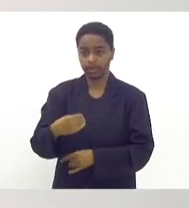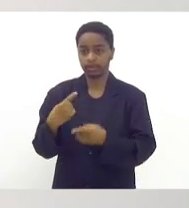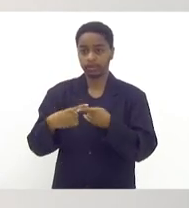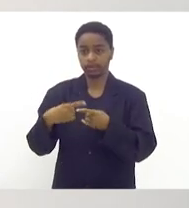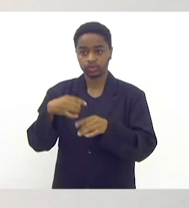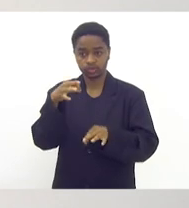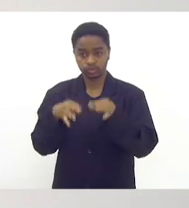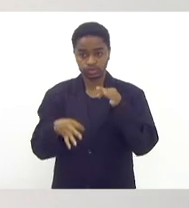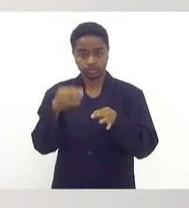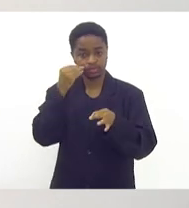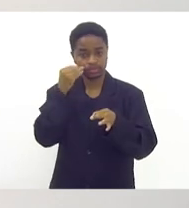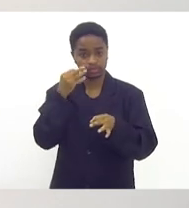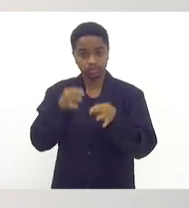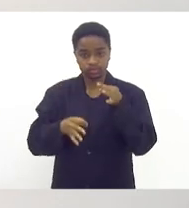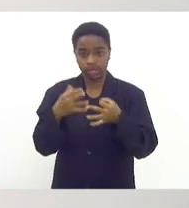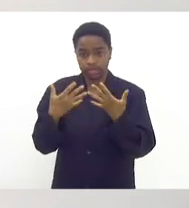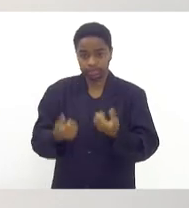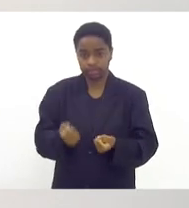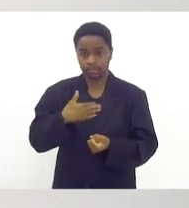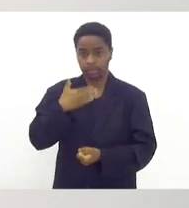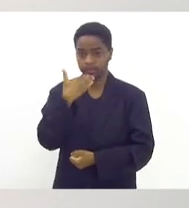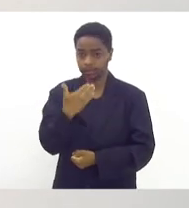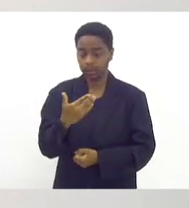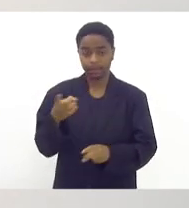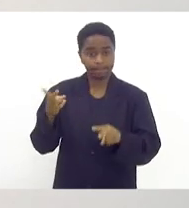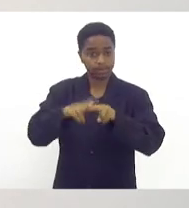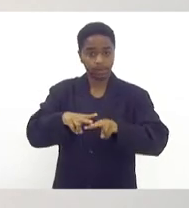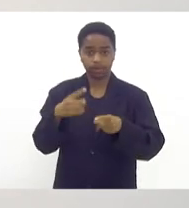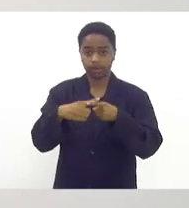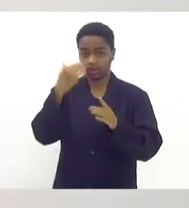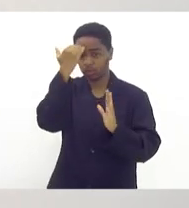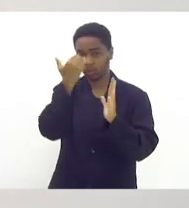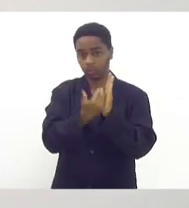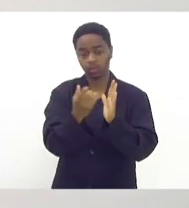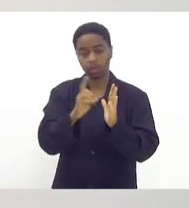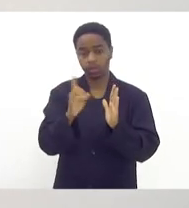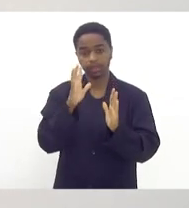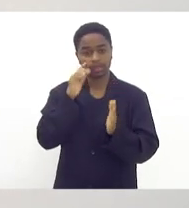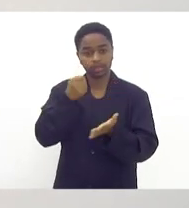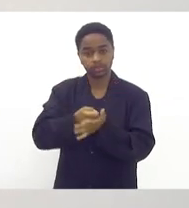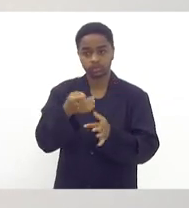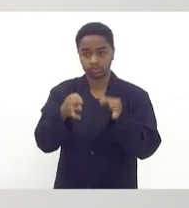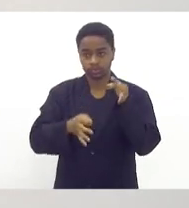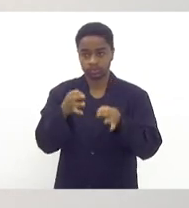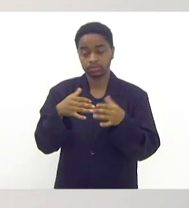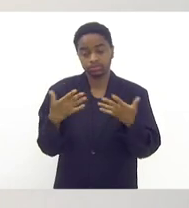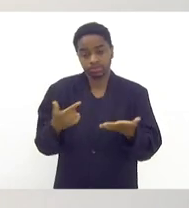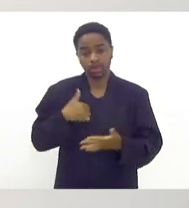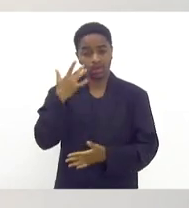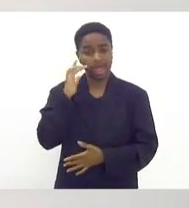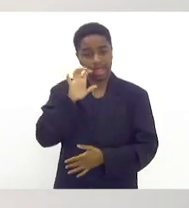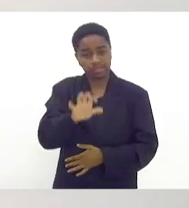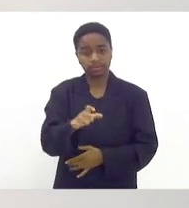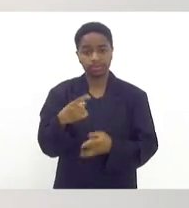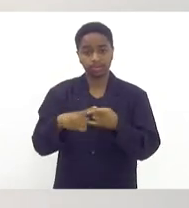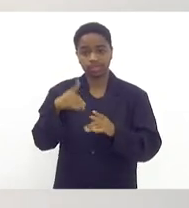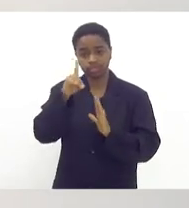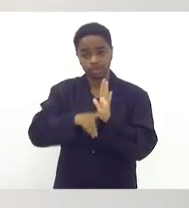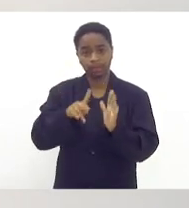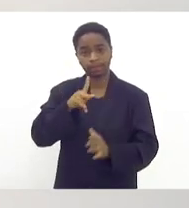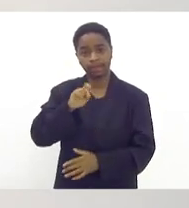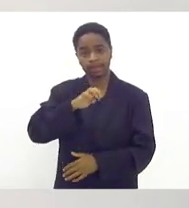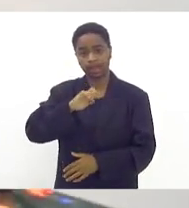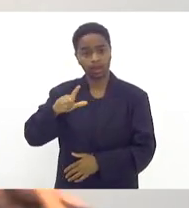e eh né a CTI o meu pedido de prisão por descumprimento de decisão judicial e acho que é por aí é direito penal não é mais direito